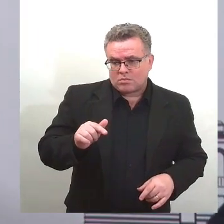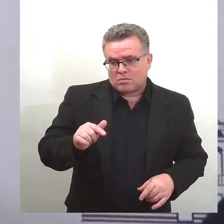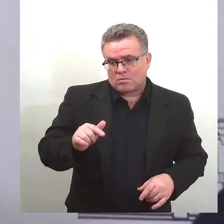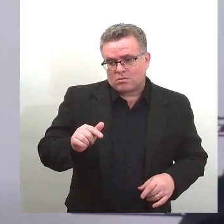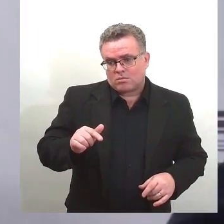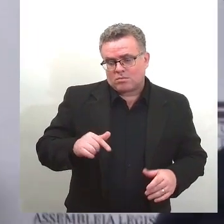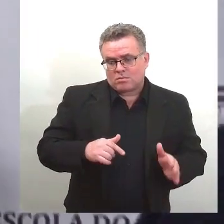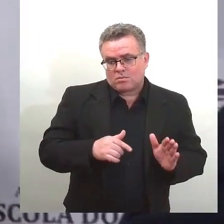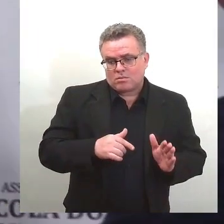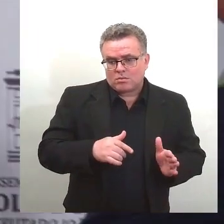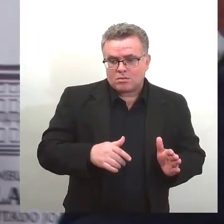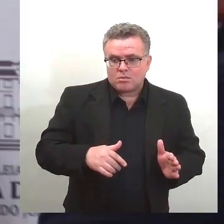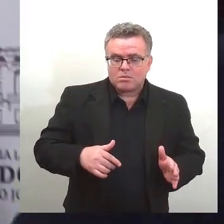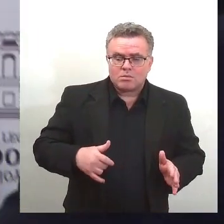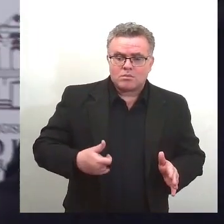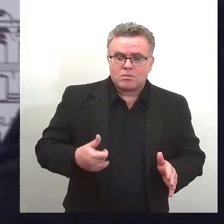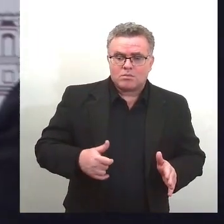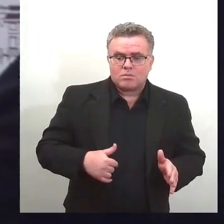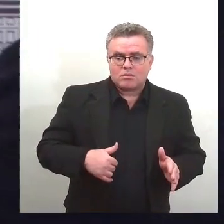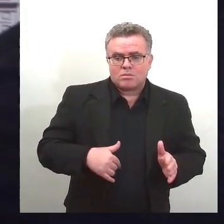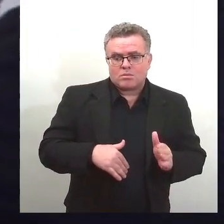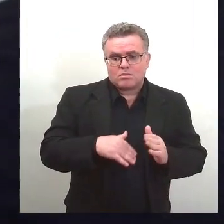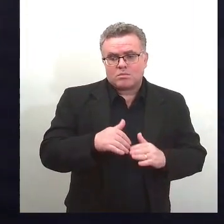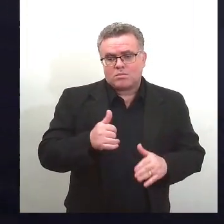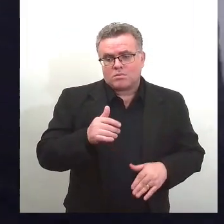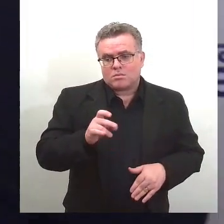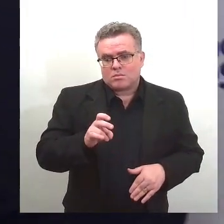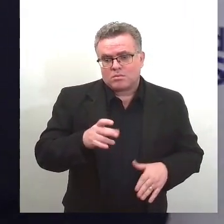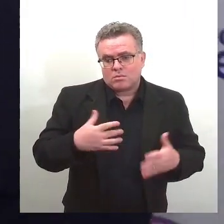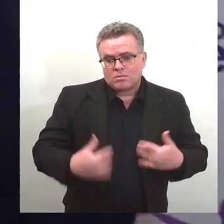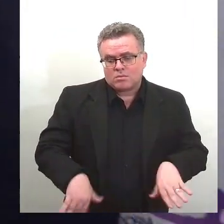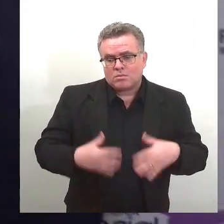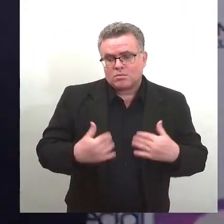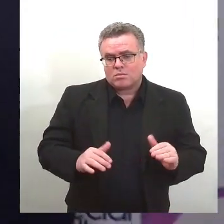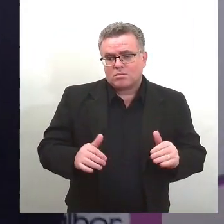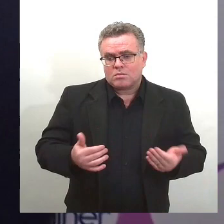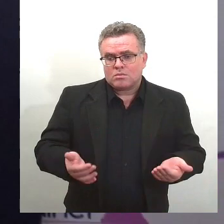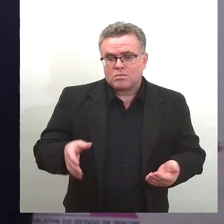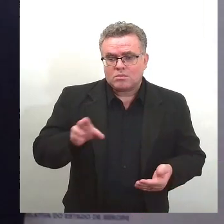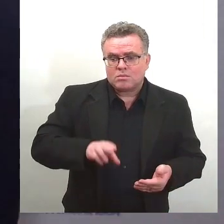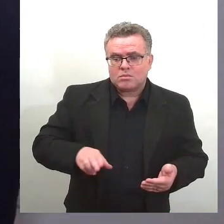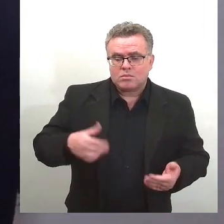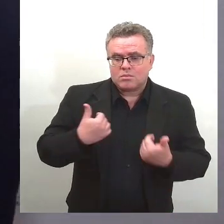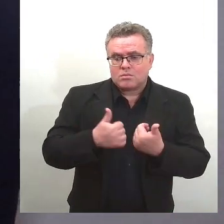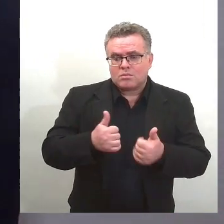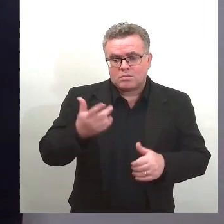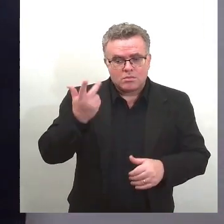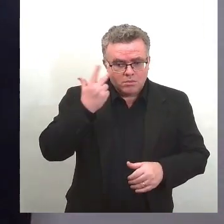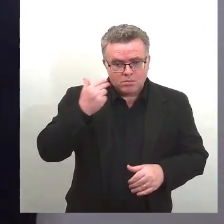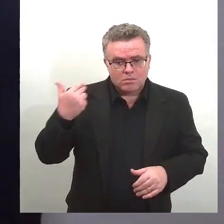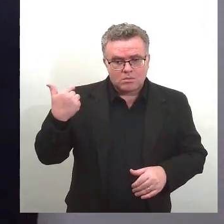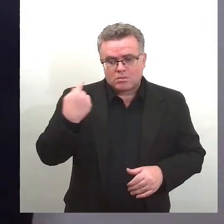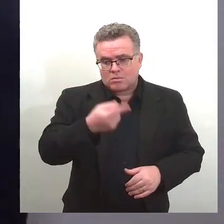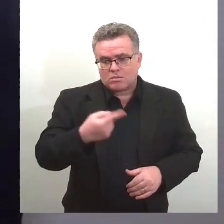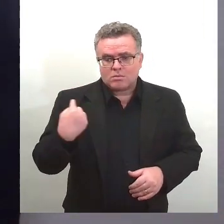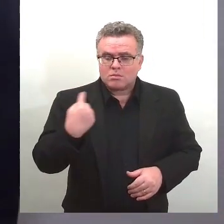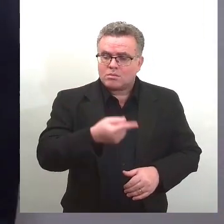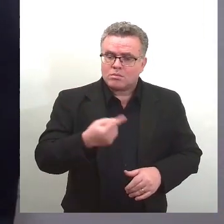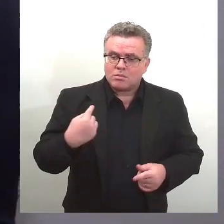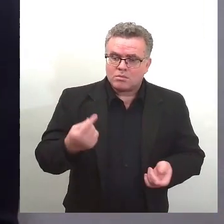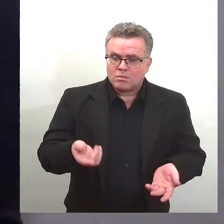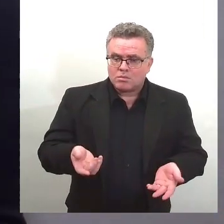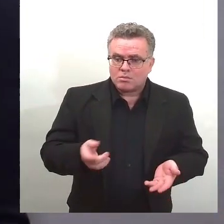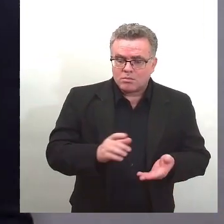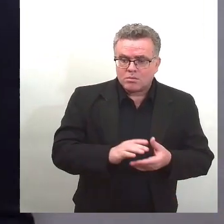entre 15 anos, utilizasse o transporte coletivo para se deslocarem de suas residências até as escolas, né? Só